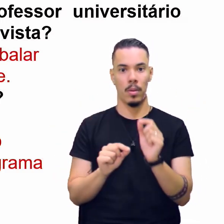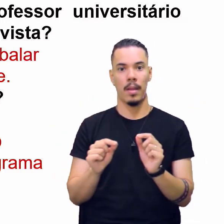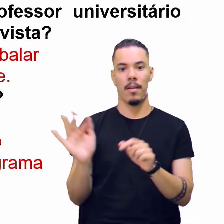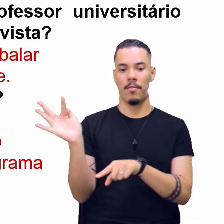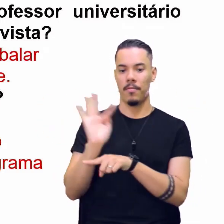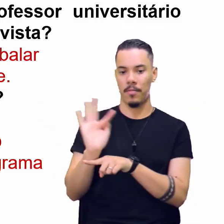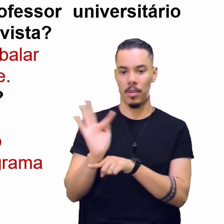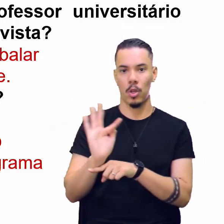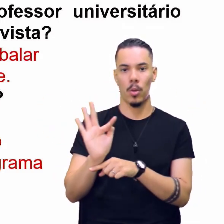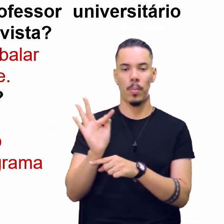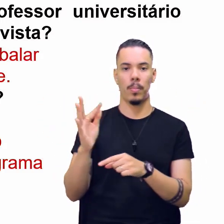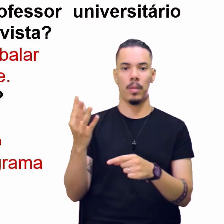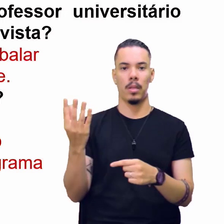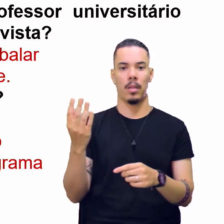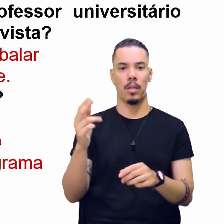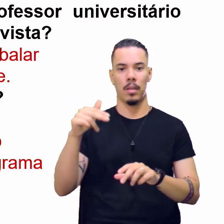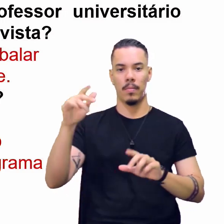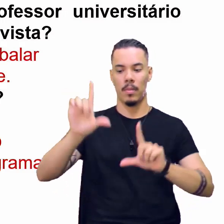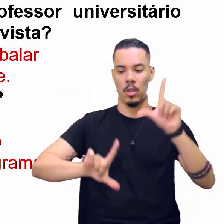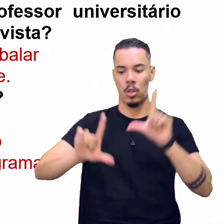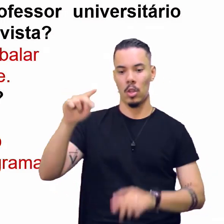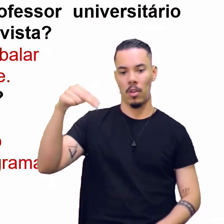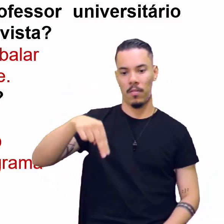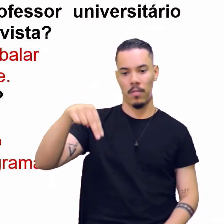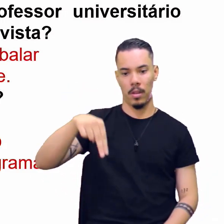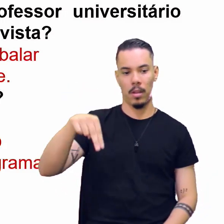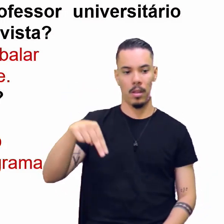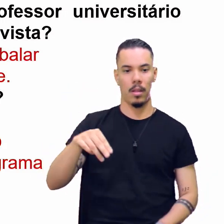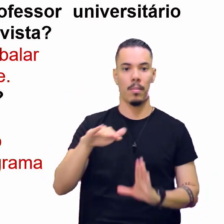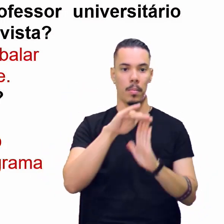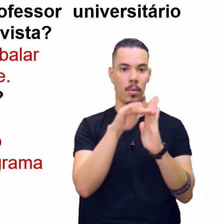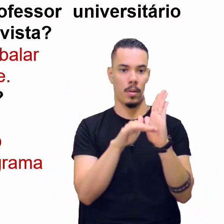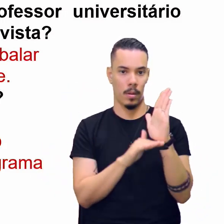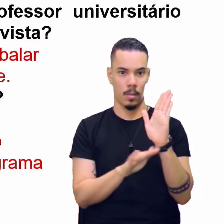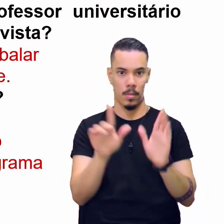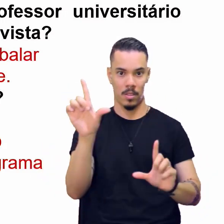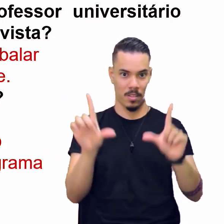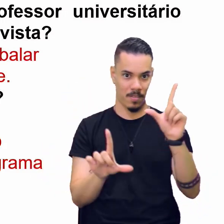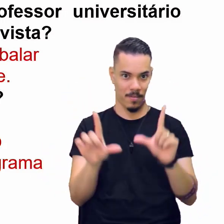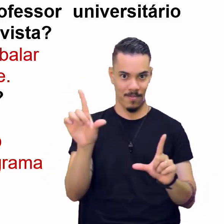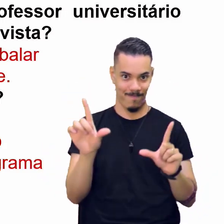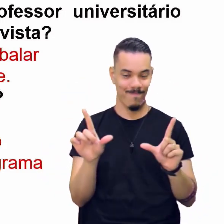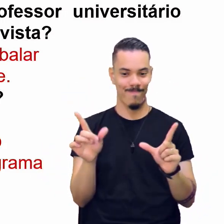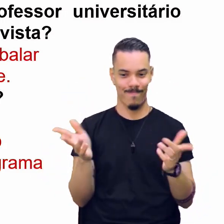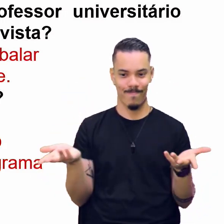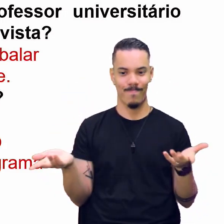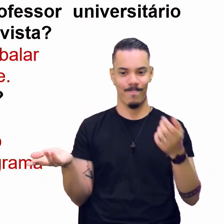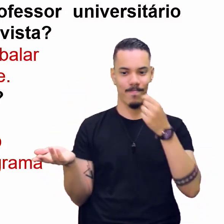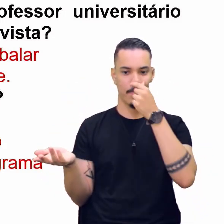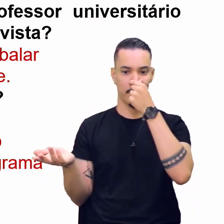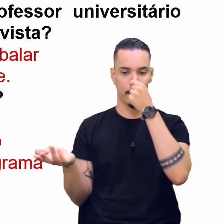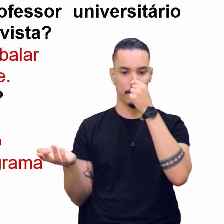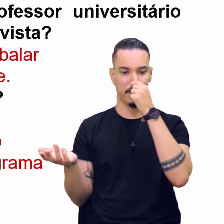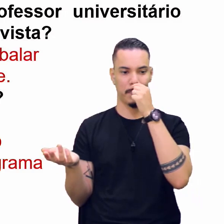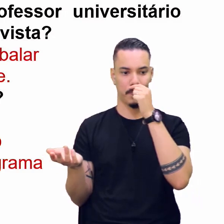filme, novela, programa de TV. Beleza? Eis aí, ó,